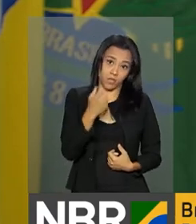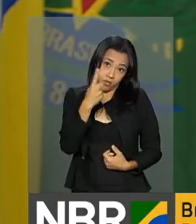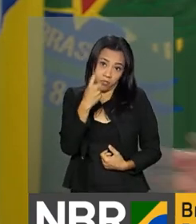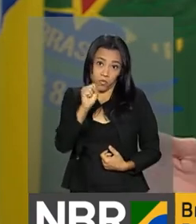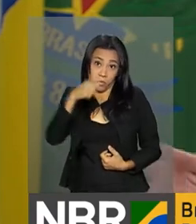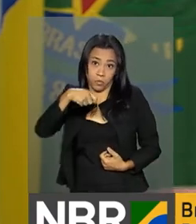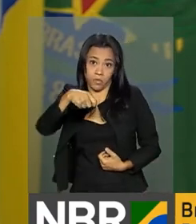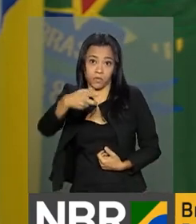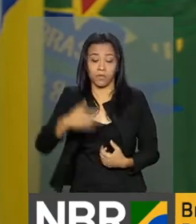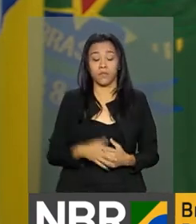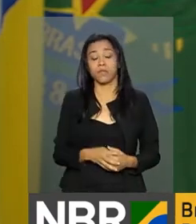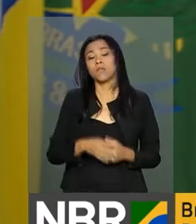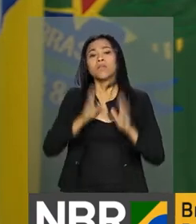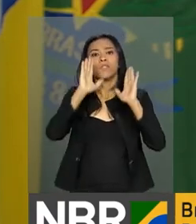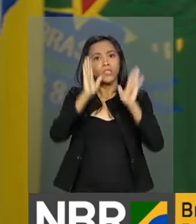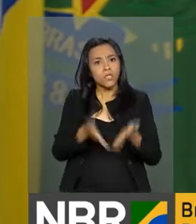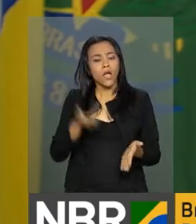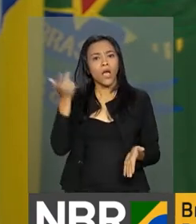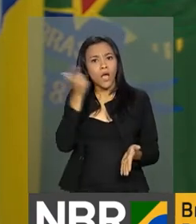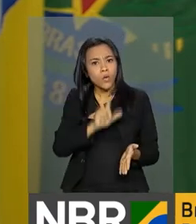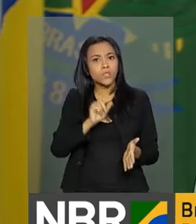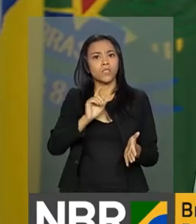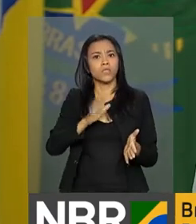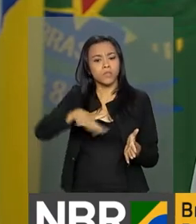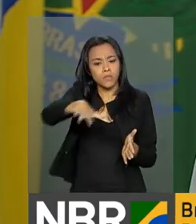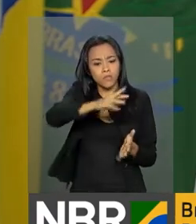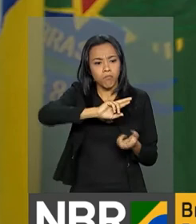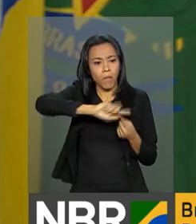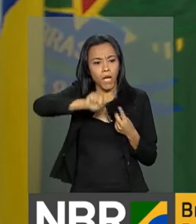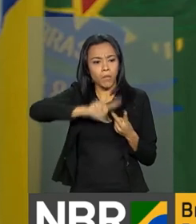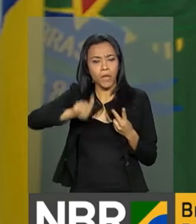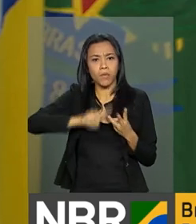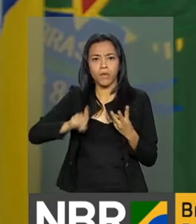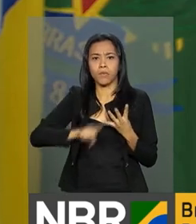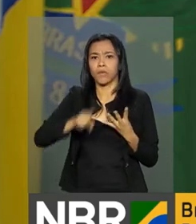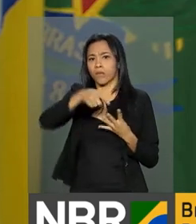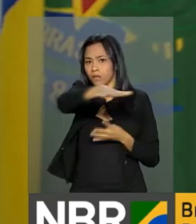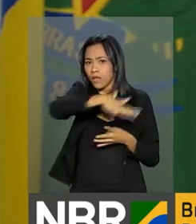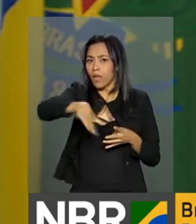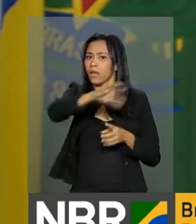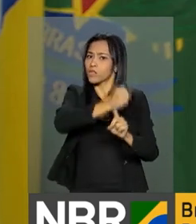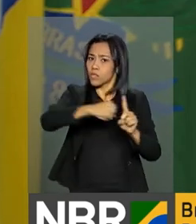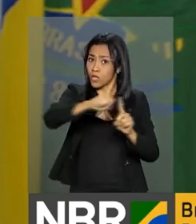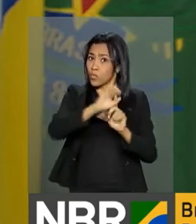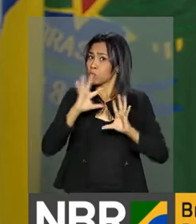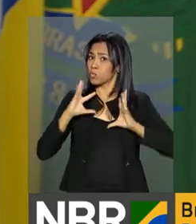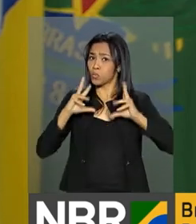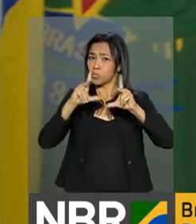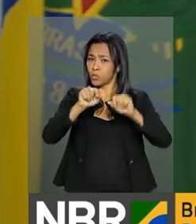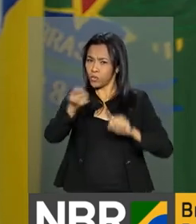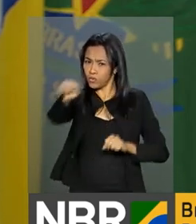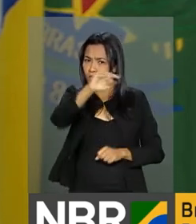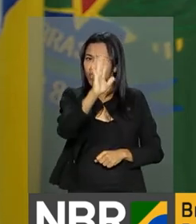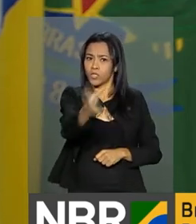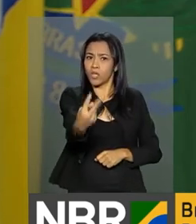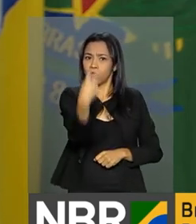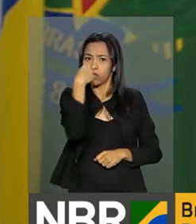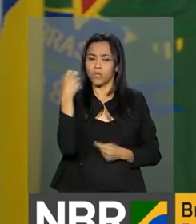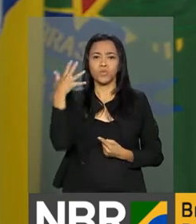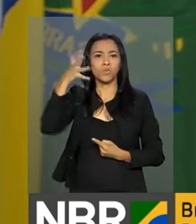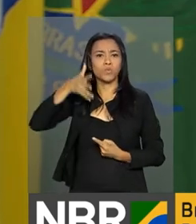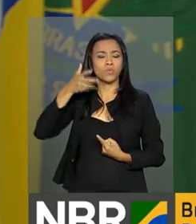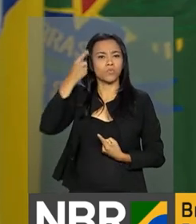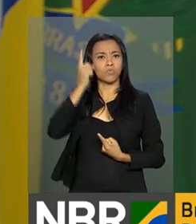já produzimos no campo social tudo isto que os senhores ouviram nos vários relatos nos vários